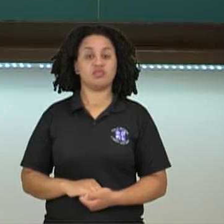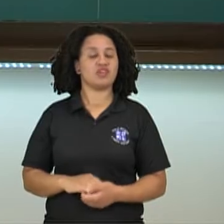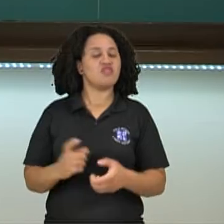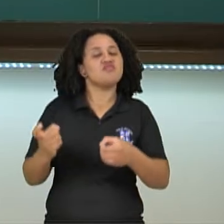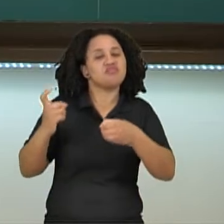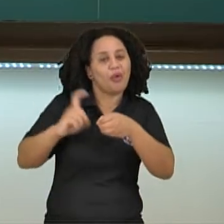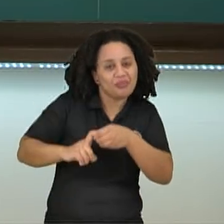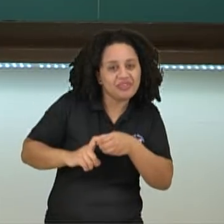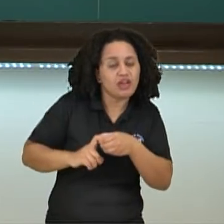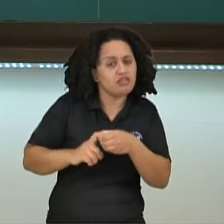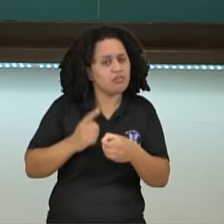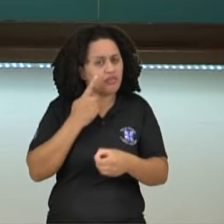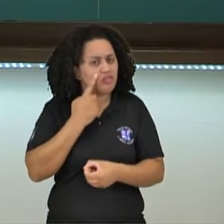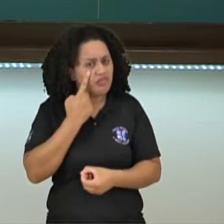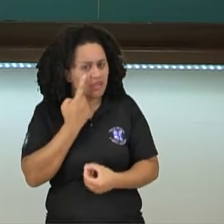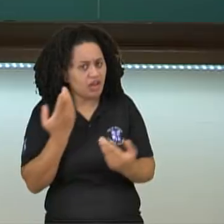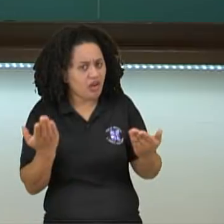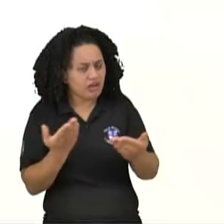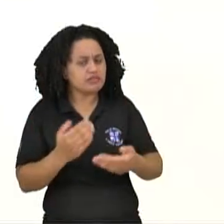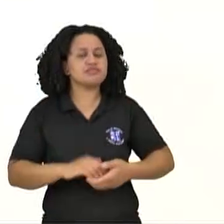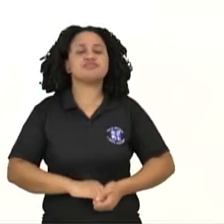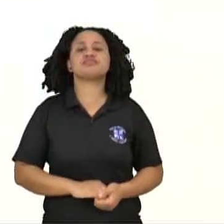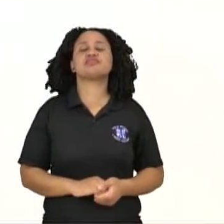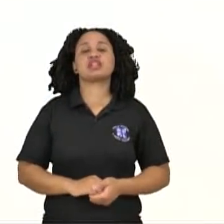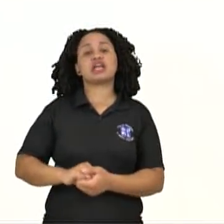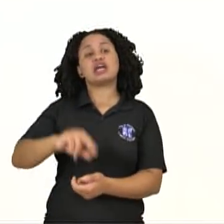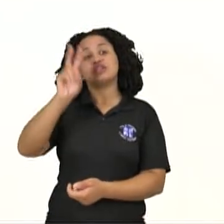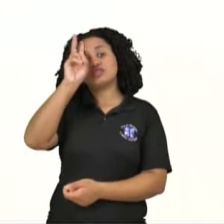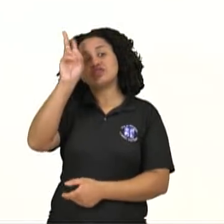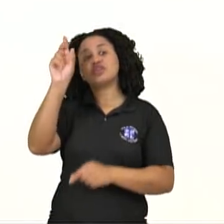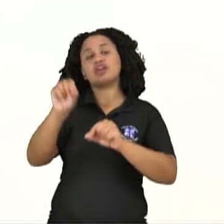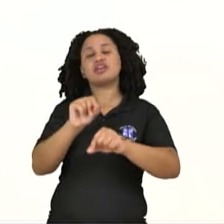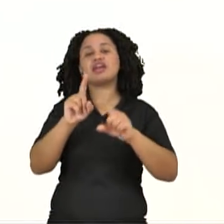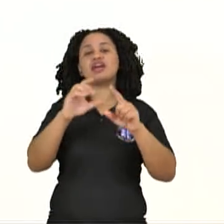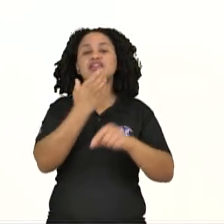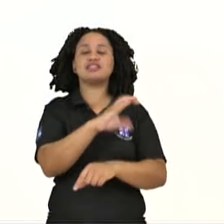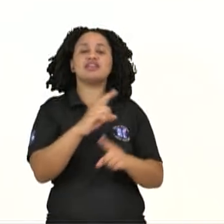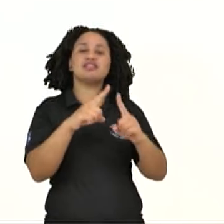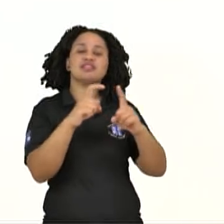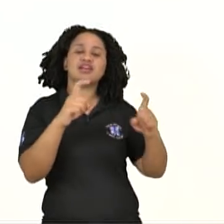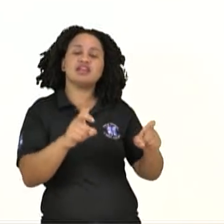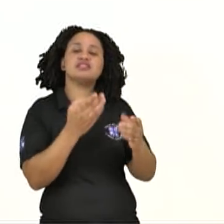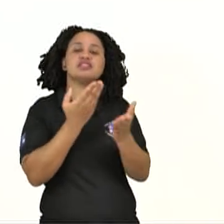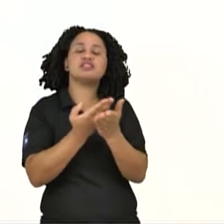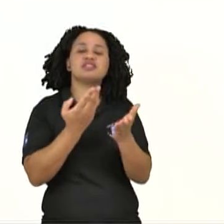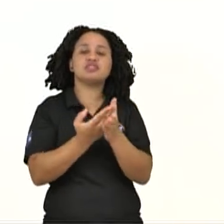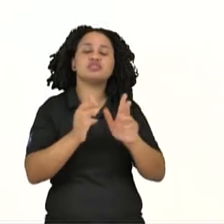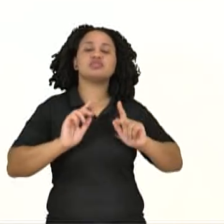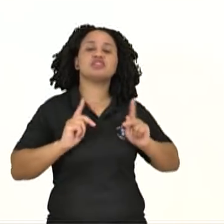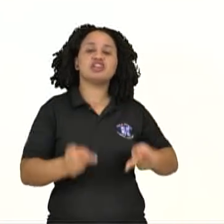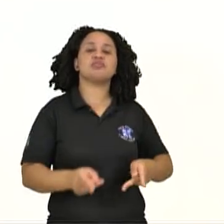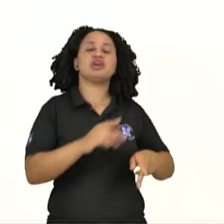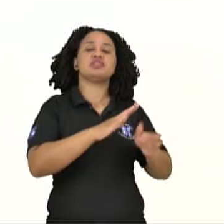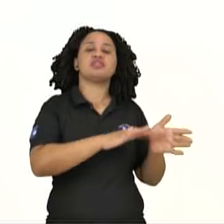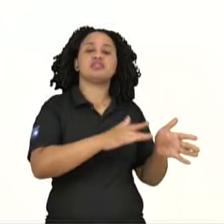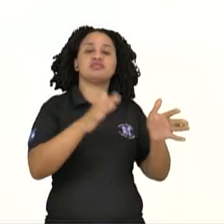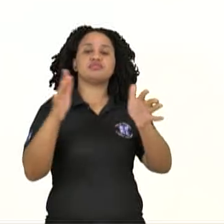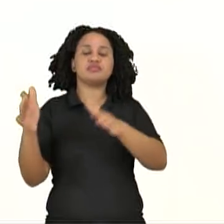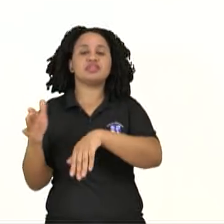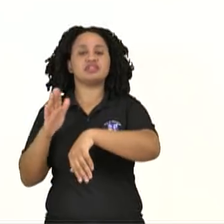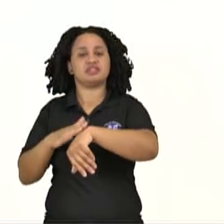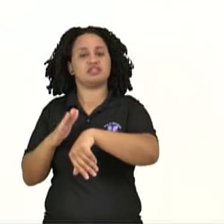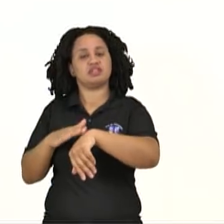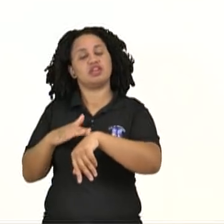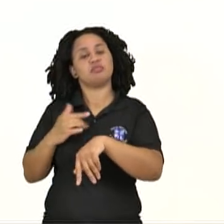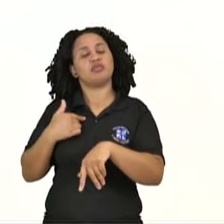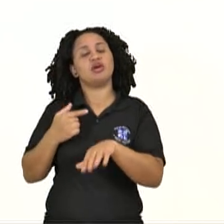Voltei, galerinha. Vamos lá? História é a ciência que estuda os seres humanos no tempo, buscando fornecer explicações sobre as